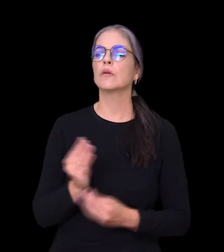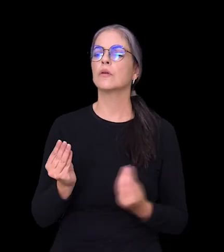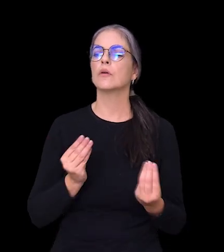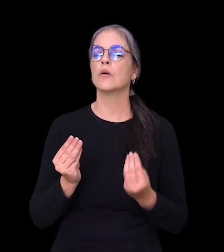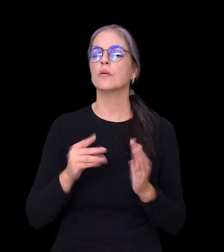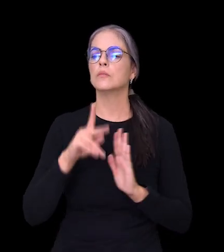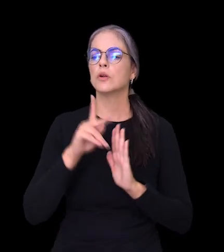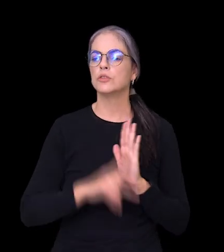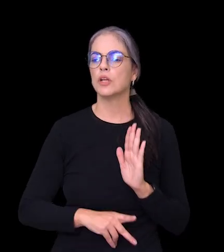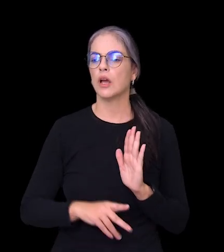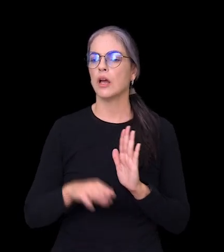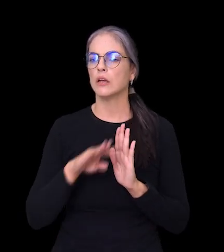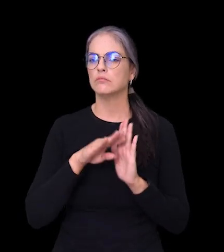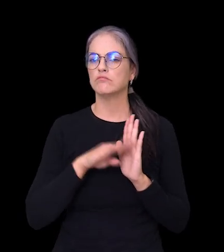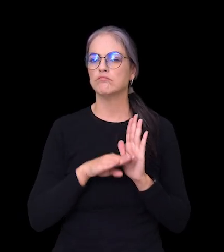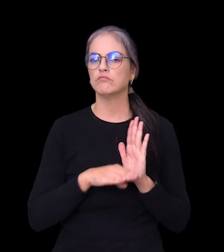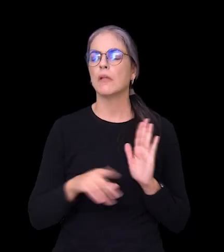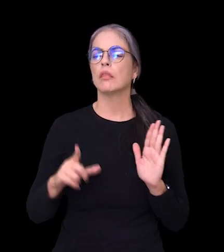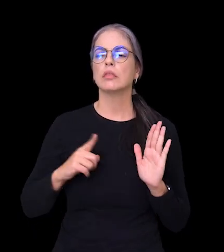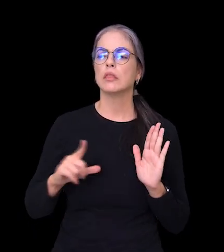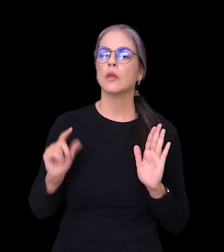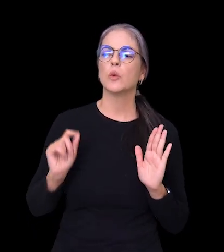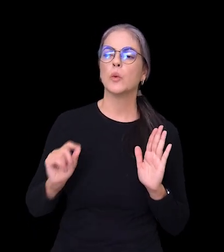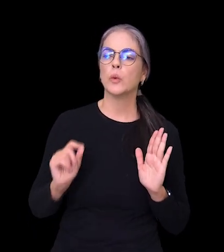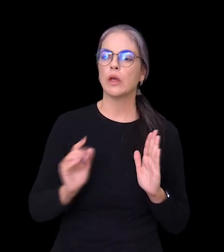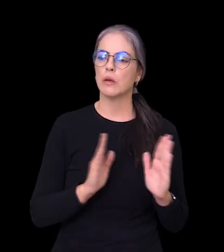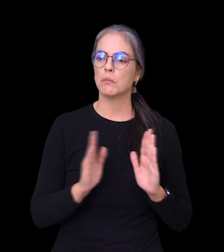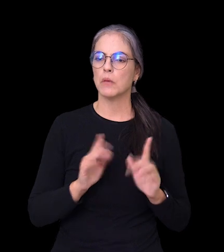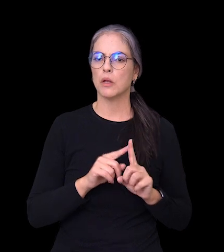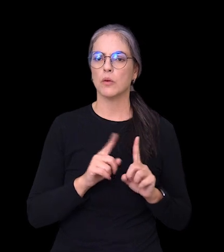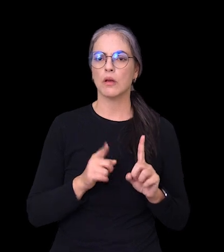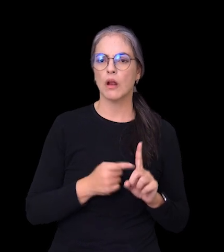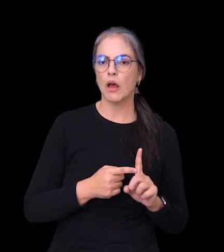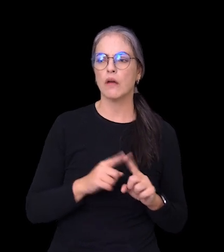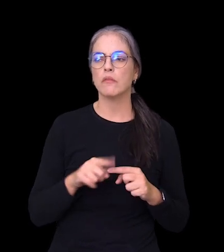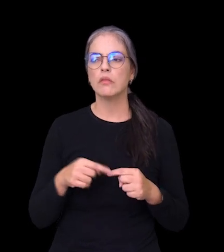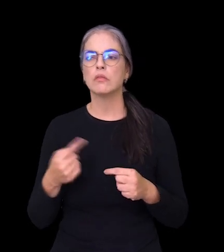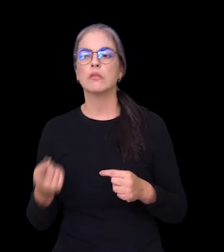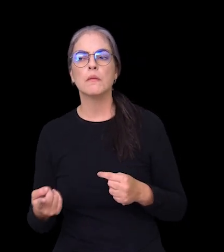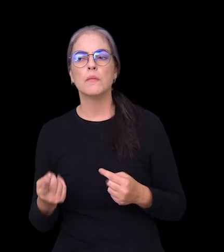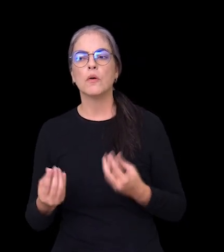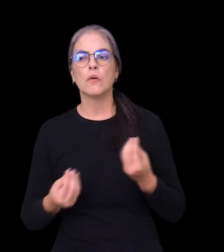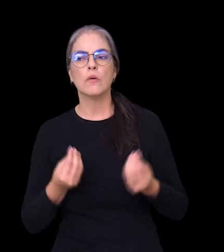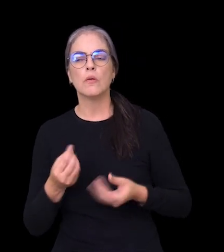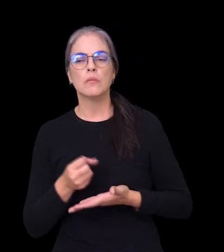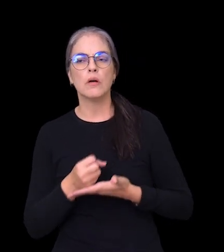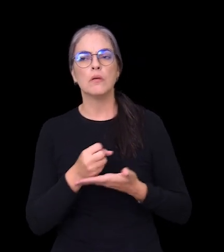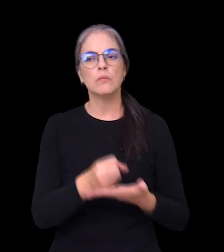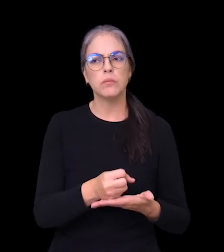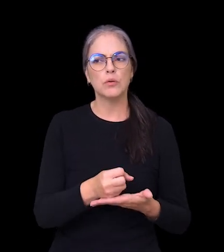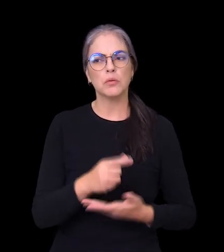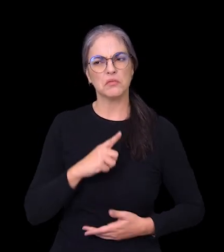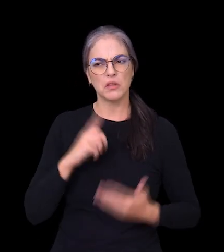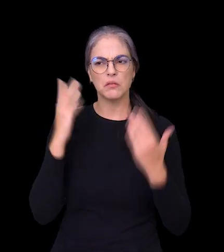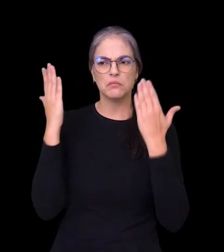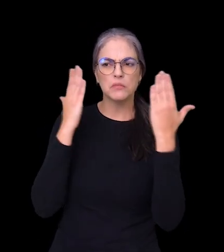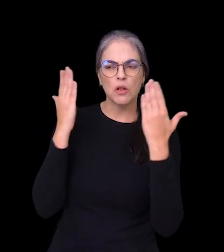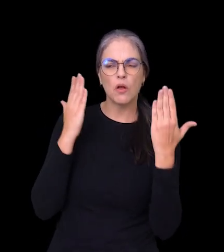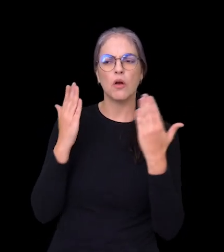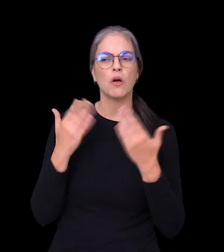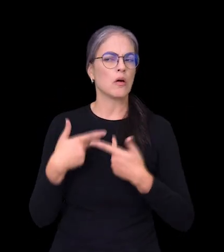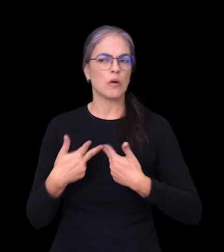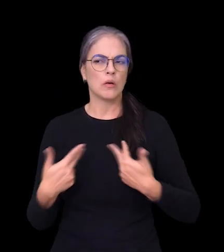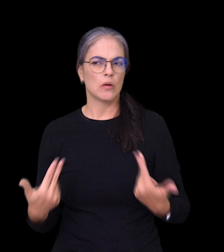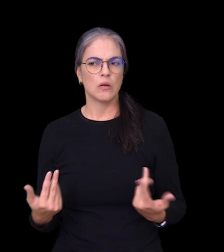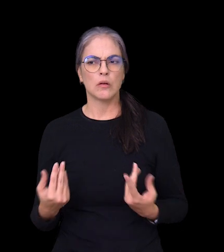medidas, não só do período da gravidez, mas depois, não? O que é esse apoio psicológico, emocional, que